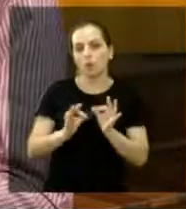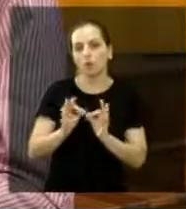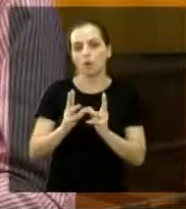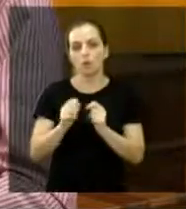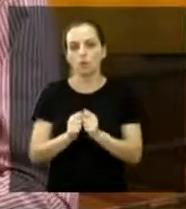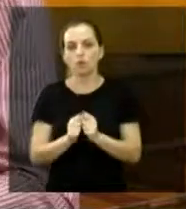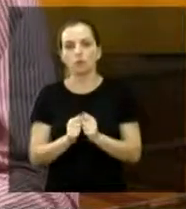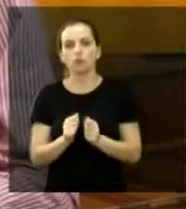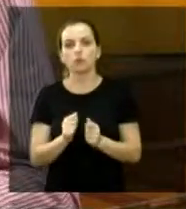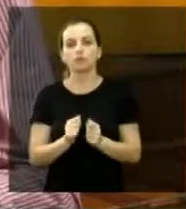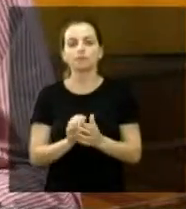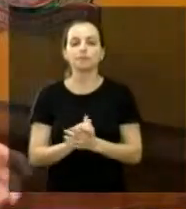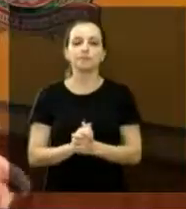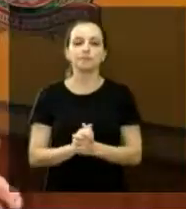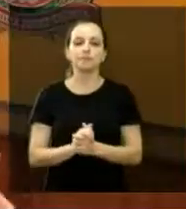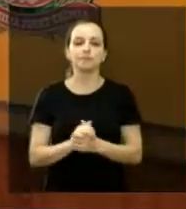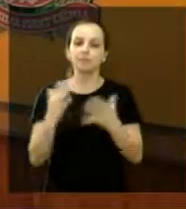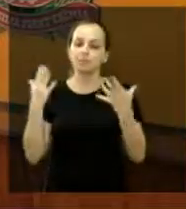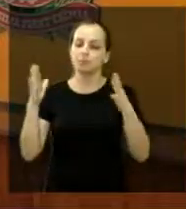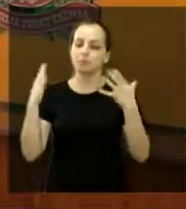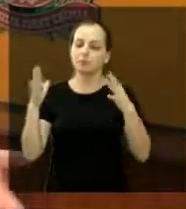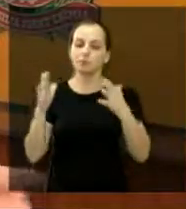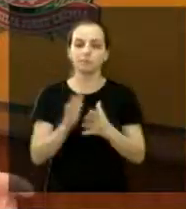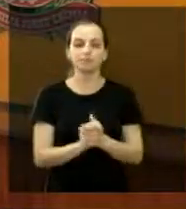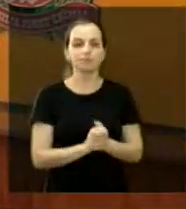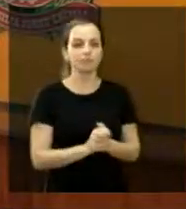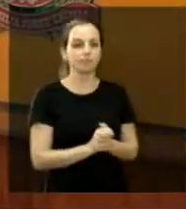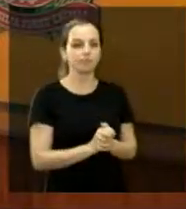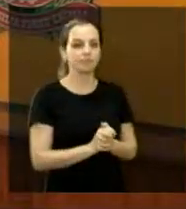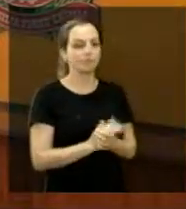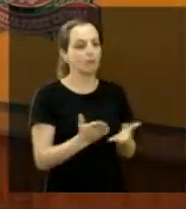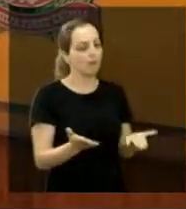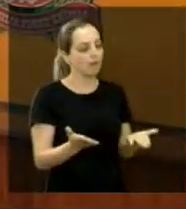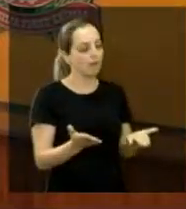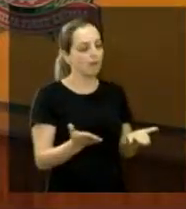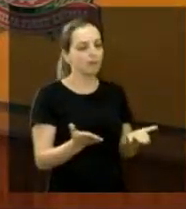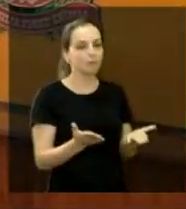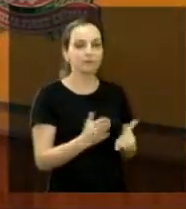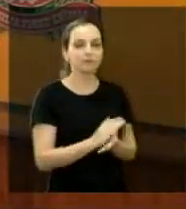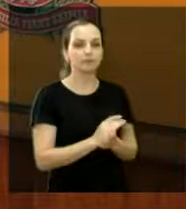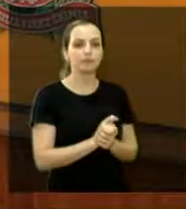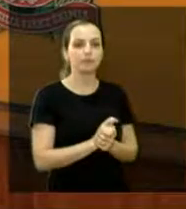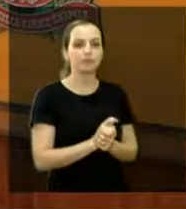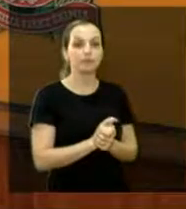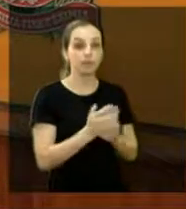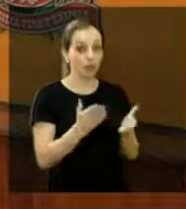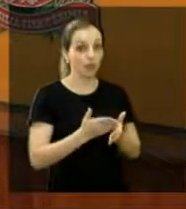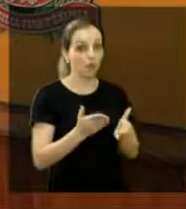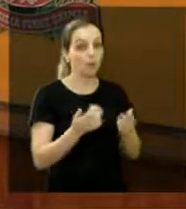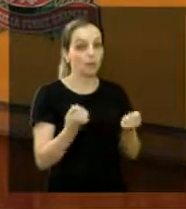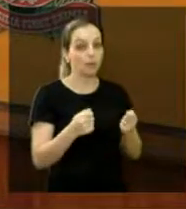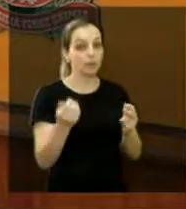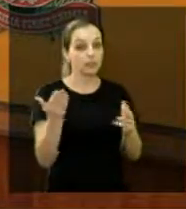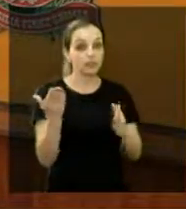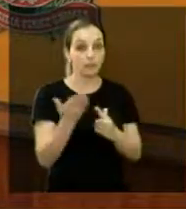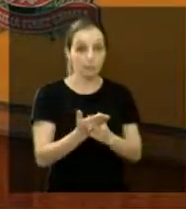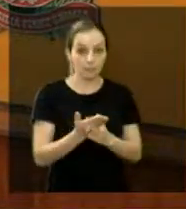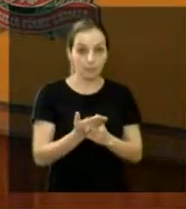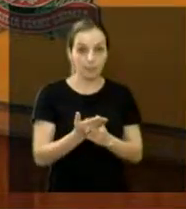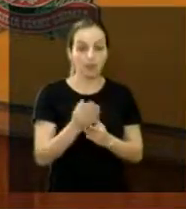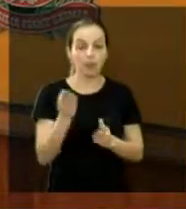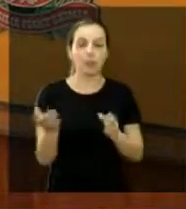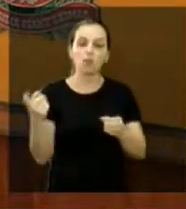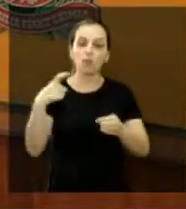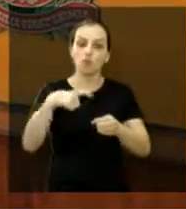pessoal bateu o pau. Você pensa que é para qualquer um? Não é para qualquer um. Né? Bom, a gente precisa dar uma paradinha aqui, nós vamos voltar daqui